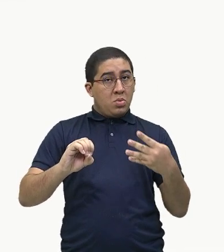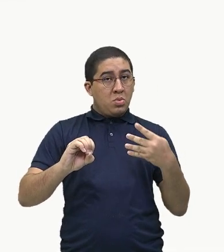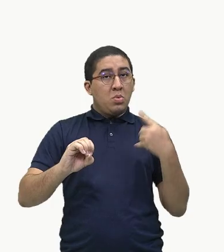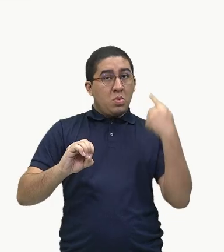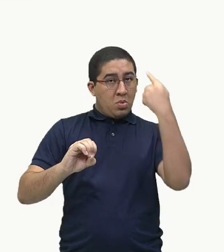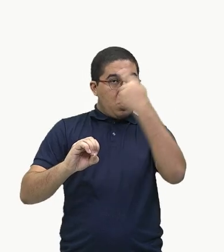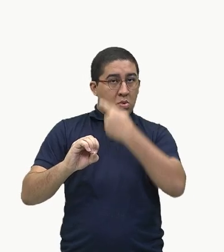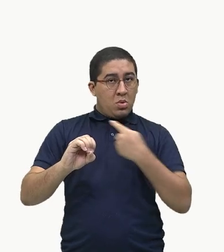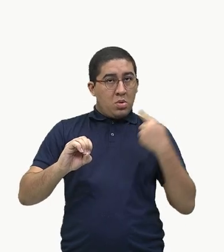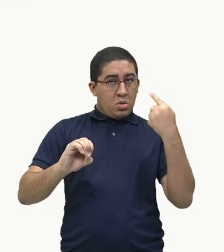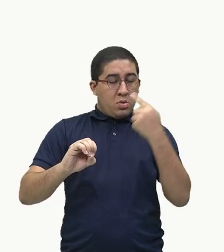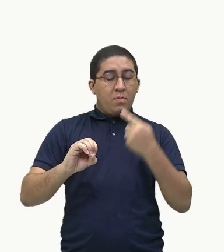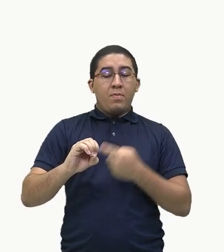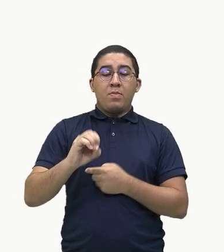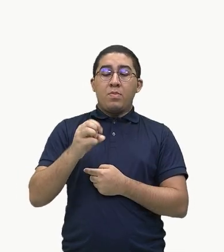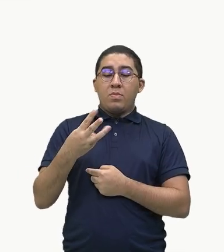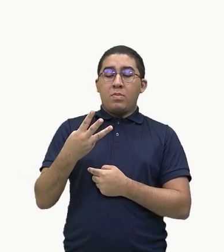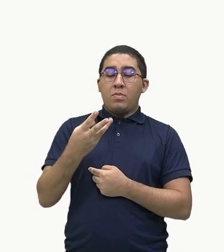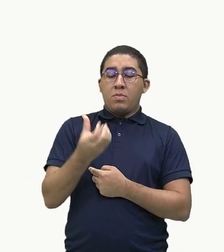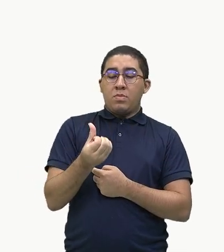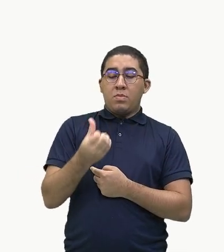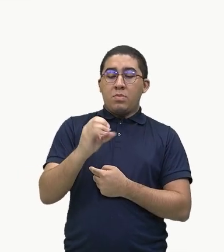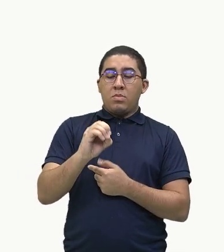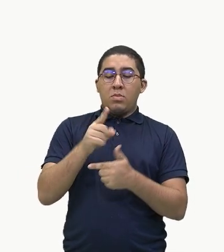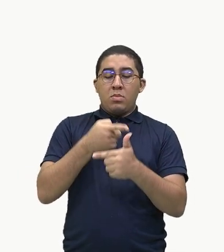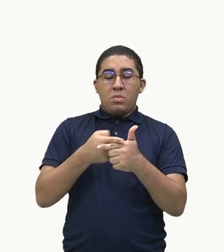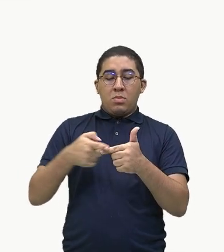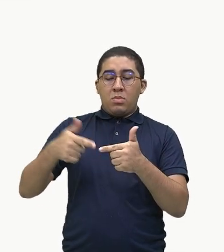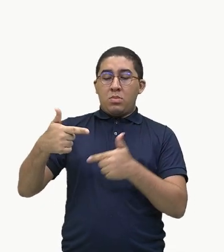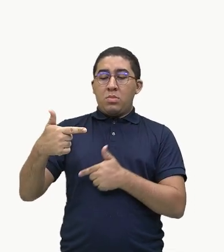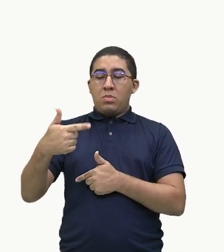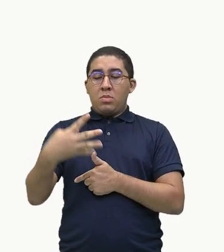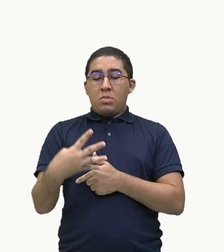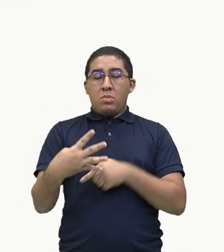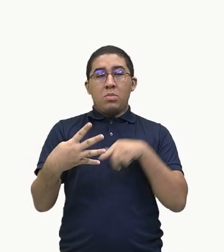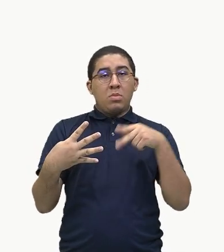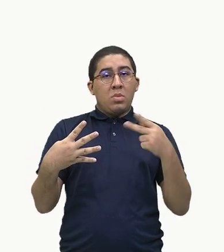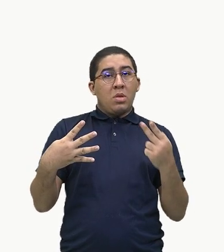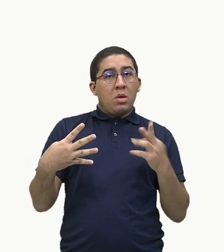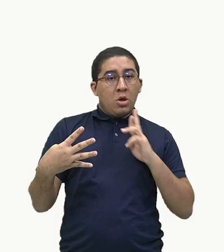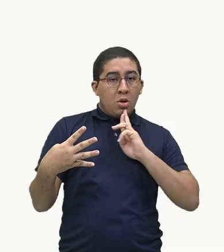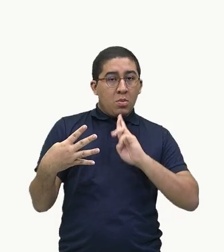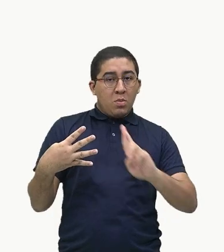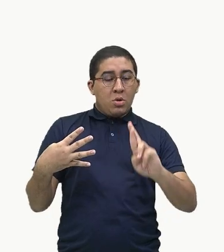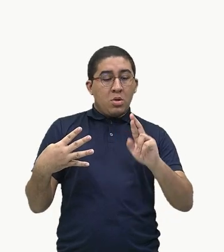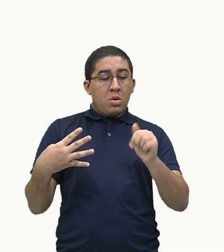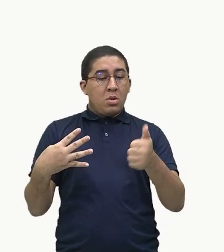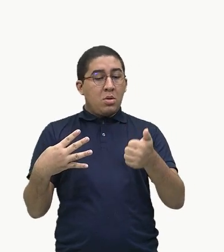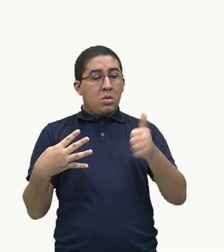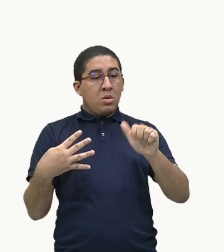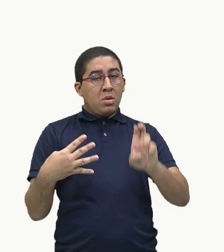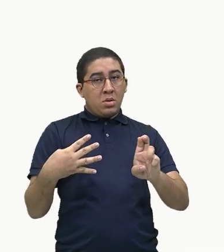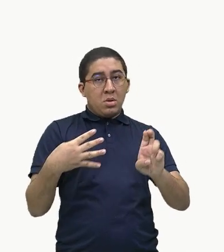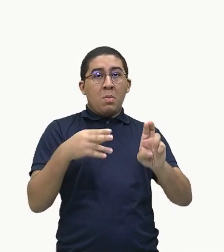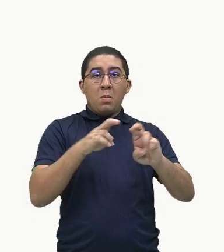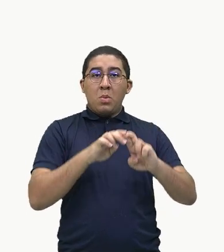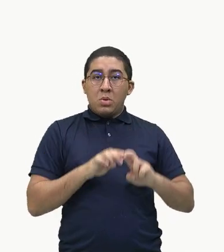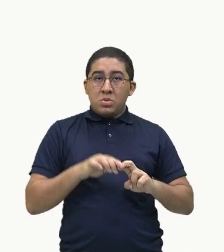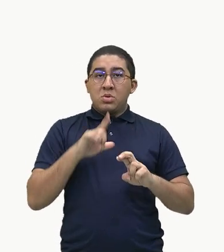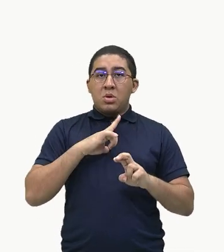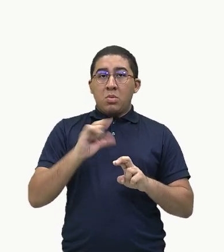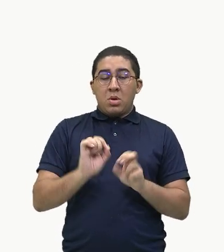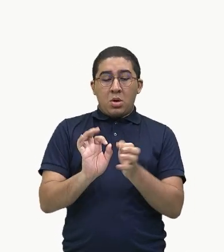360 graus dividido por 24, que é igual a 15. Então, cada fuso mede 15 graus